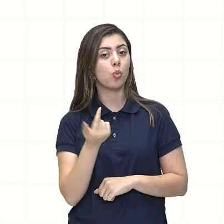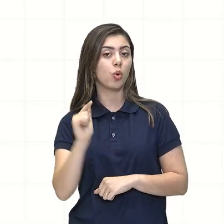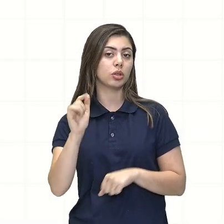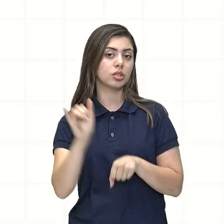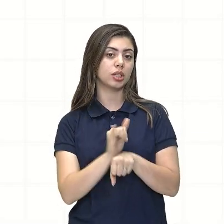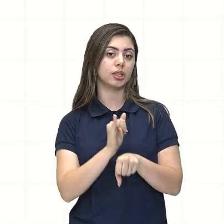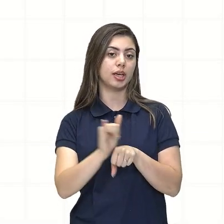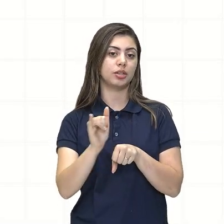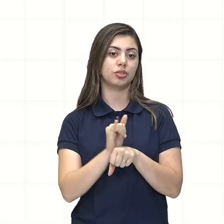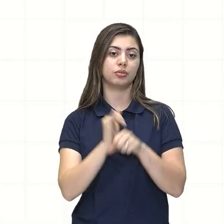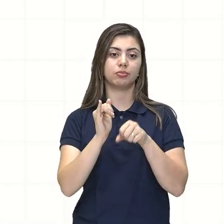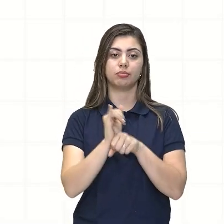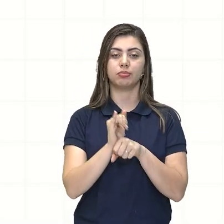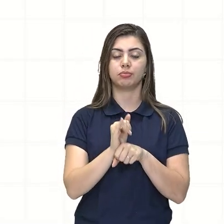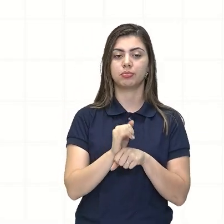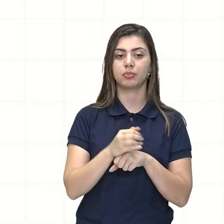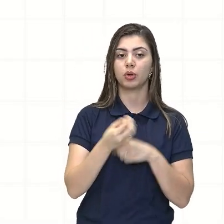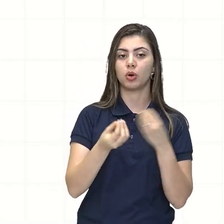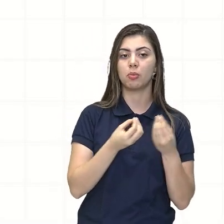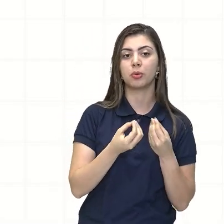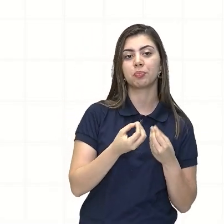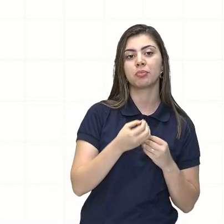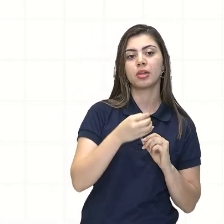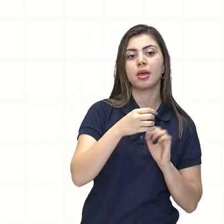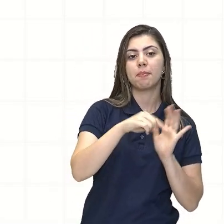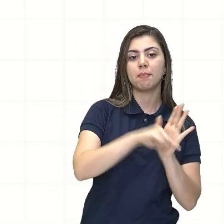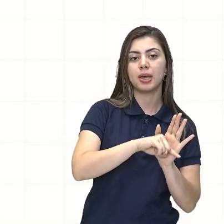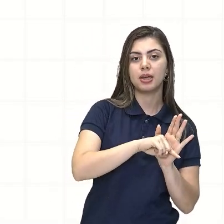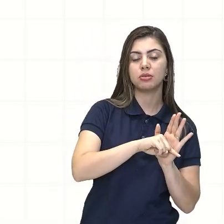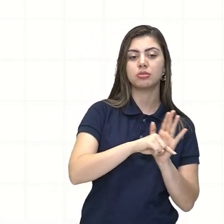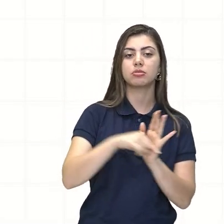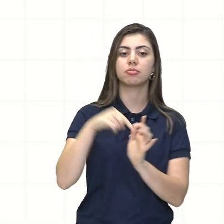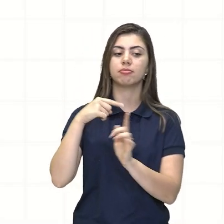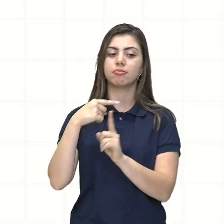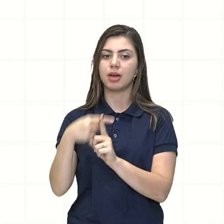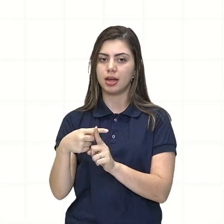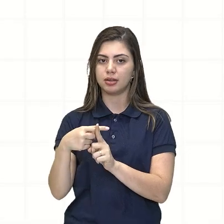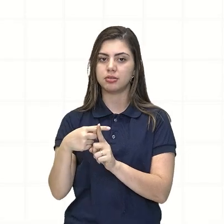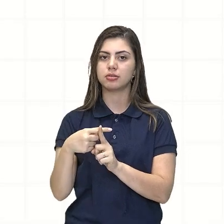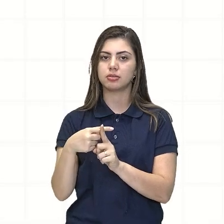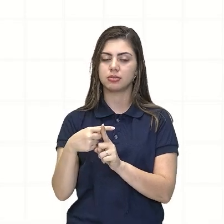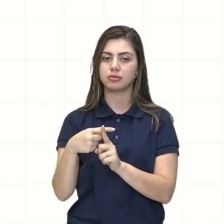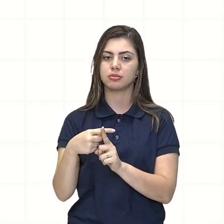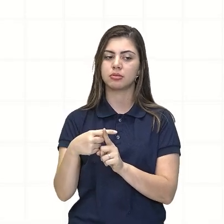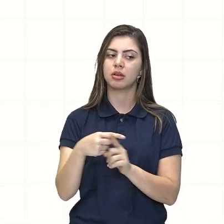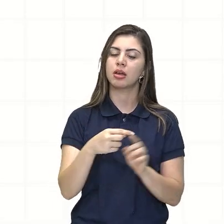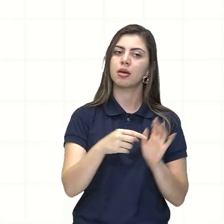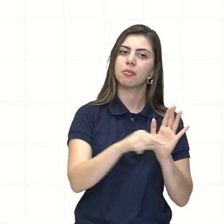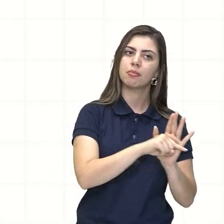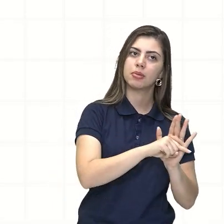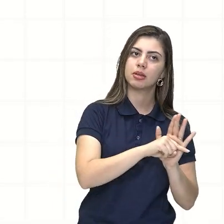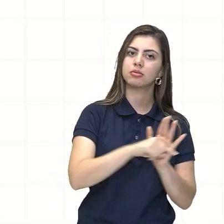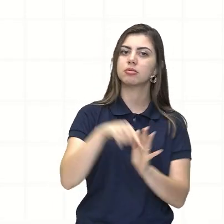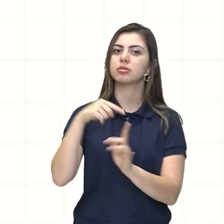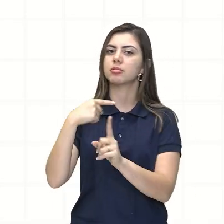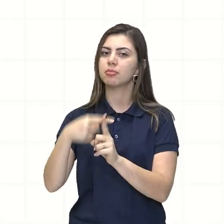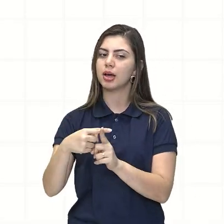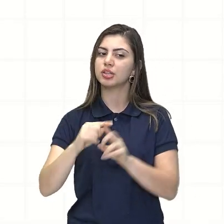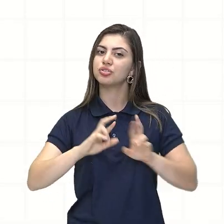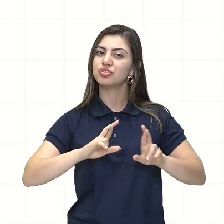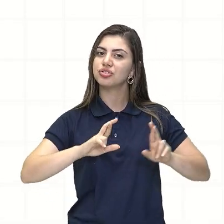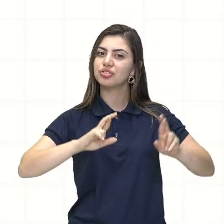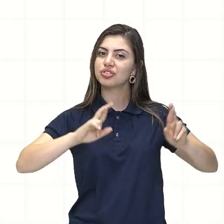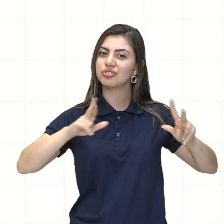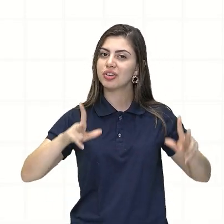sinal, né? Aqui é menos e aqui é mais. Um é menos e o outro é mais.